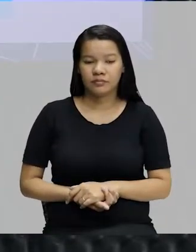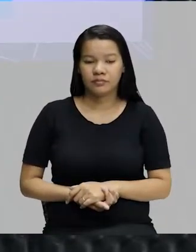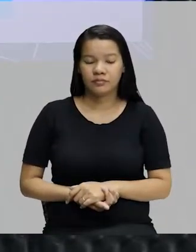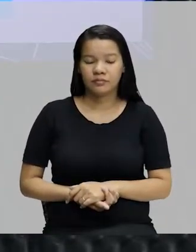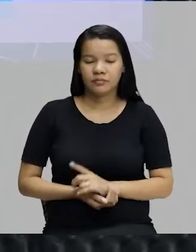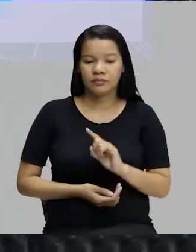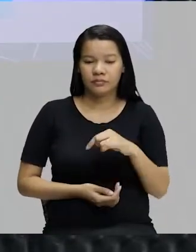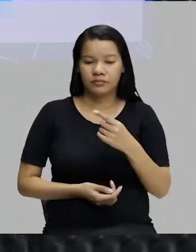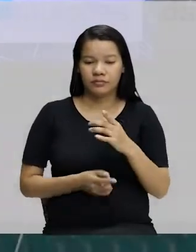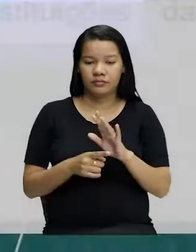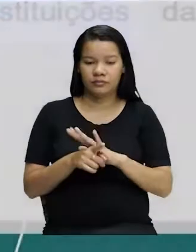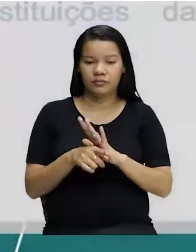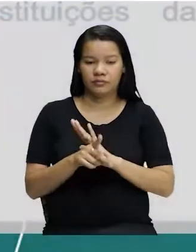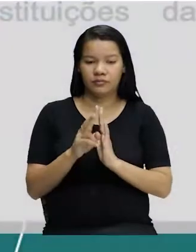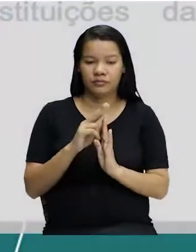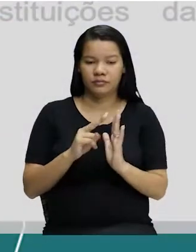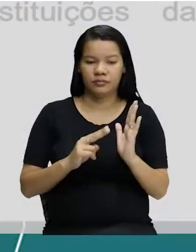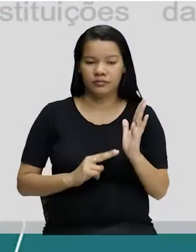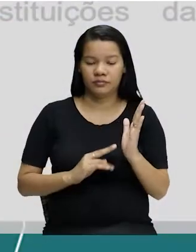Próxima questão.